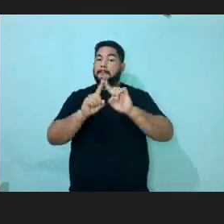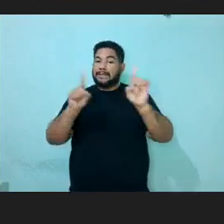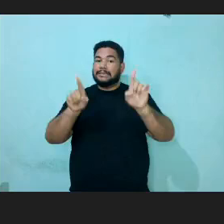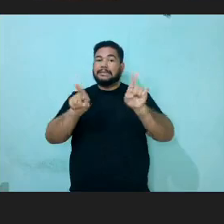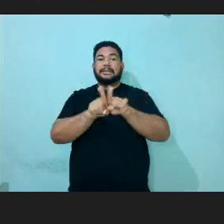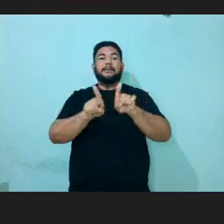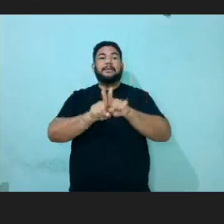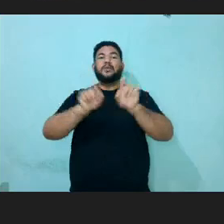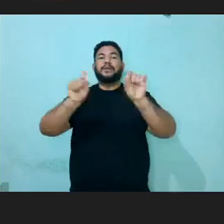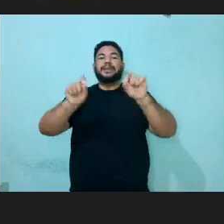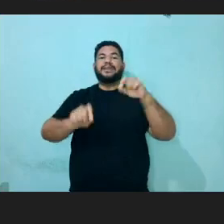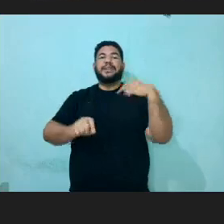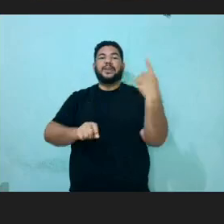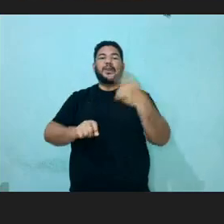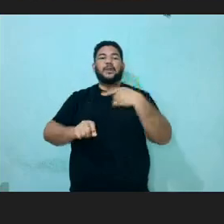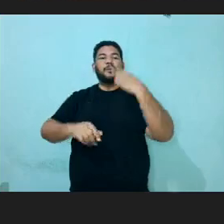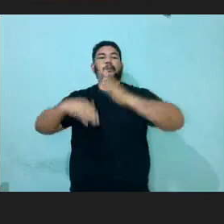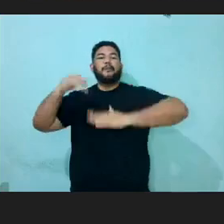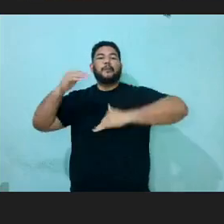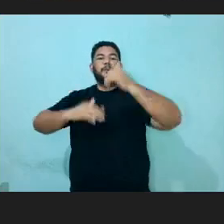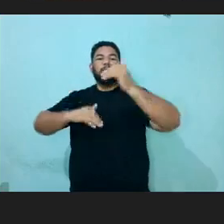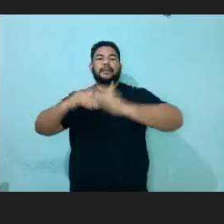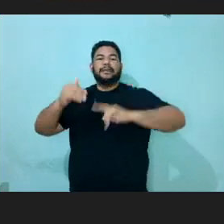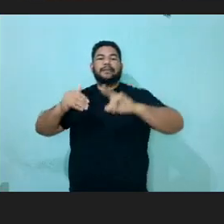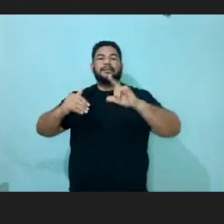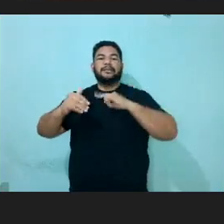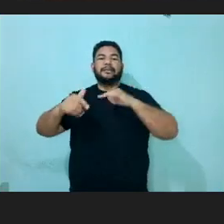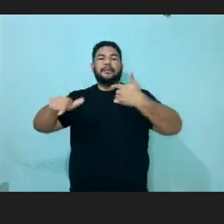somos profissionais que trabalhamos com o movimento.